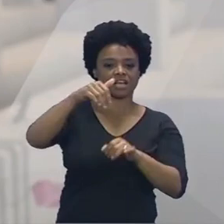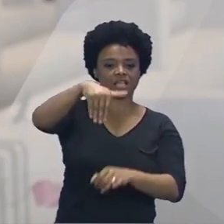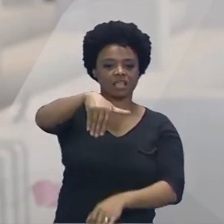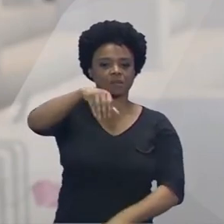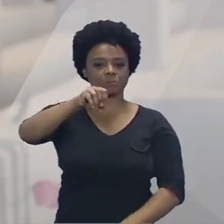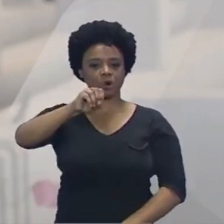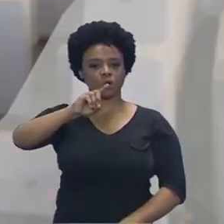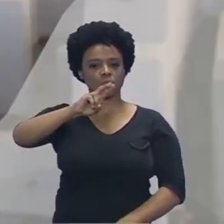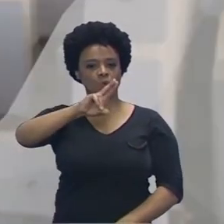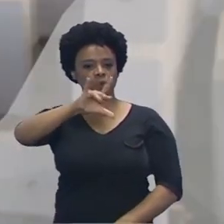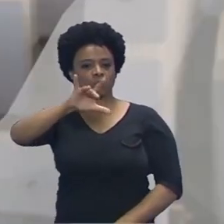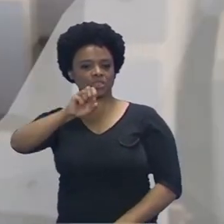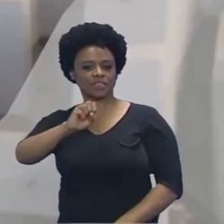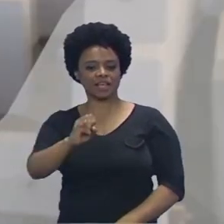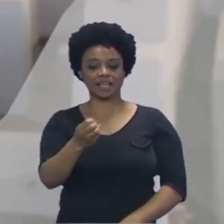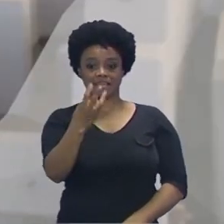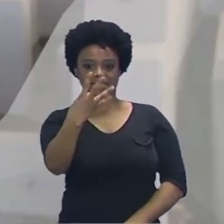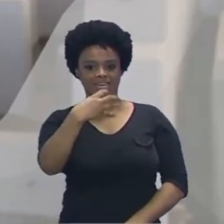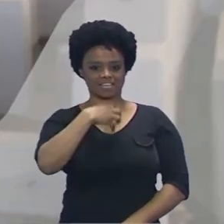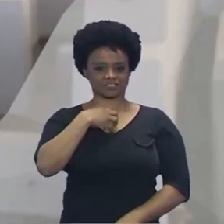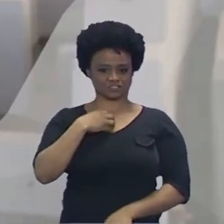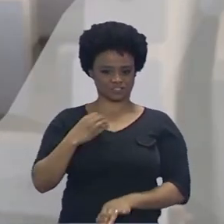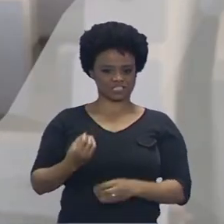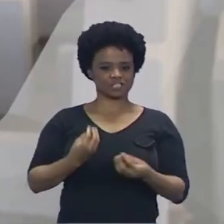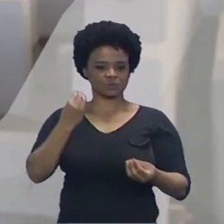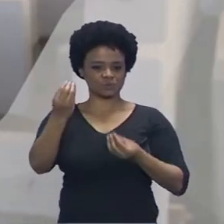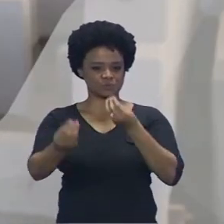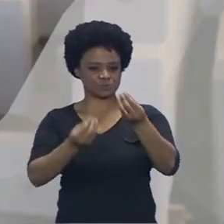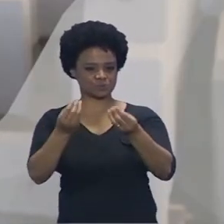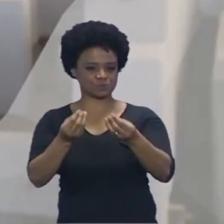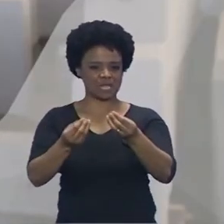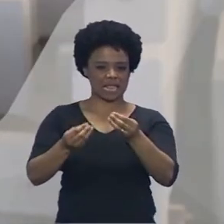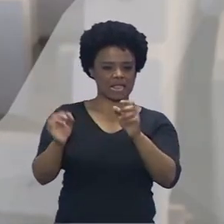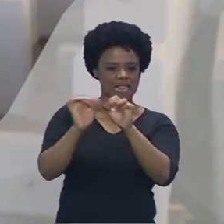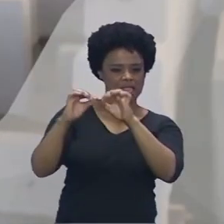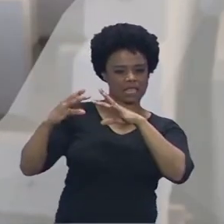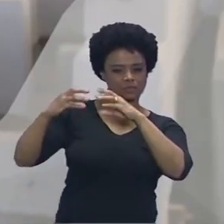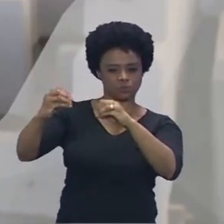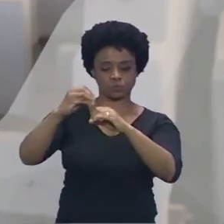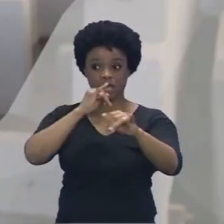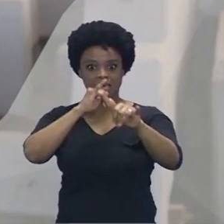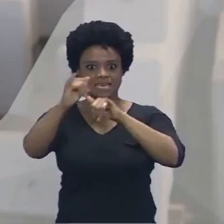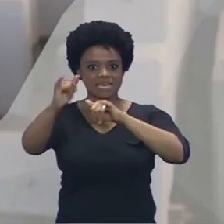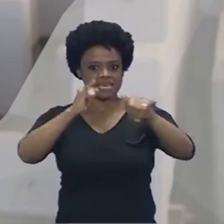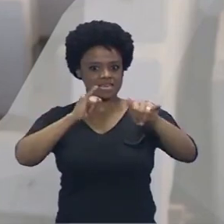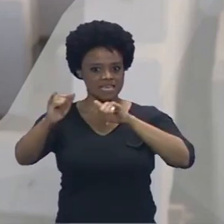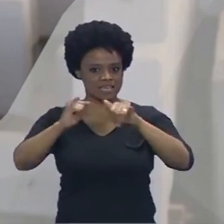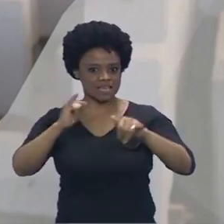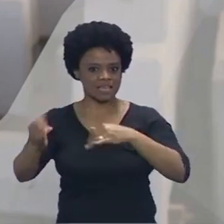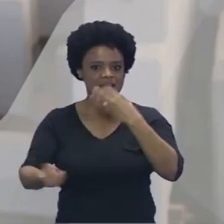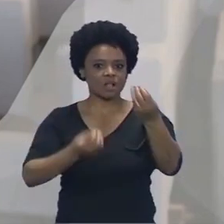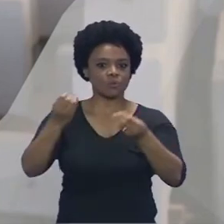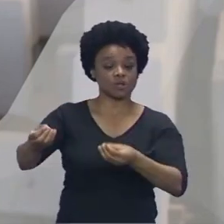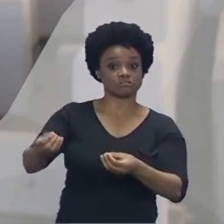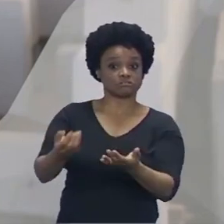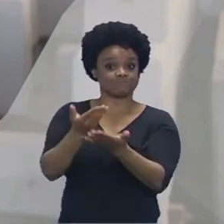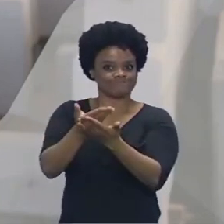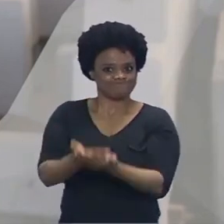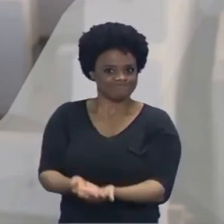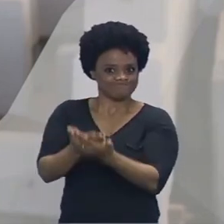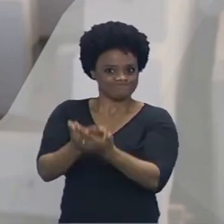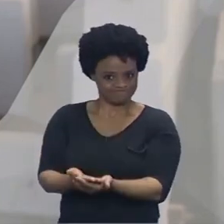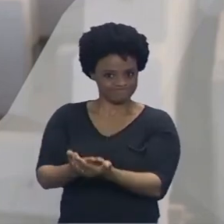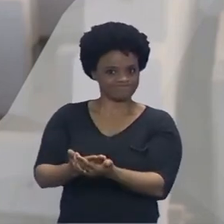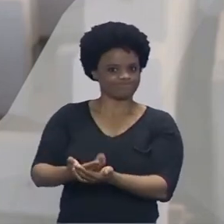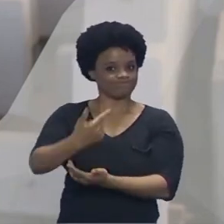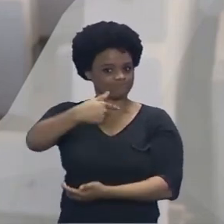3 dimensões. Eu alimento o software com as seguintes informações. Quais são as cargas que a gente